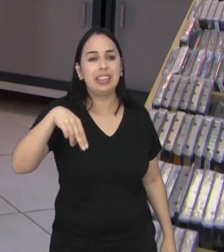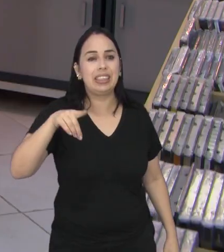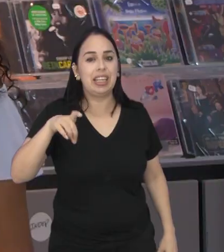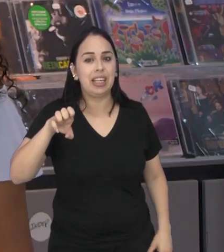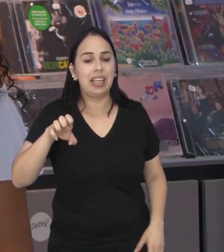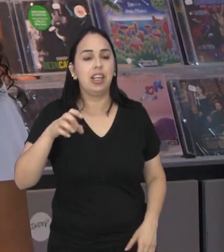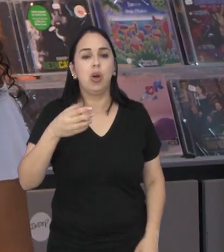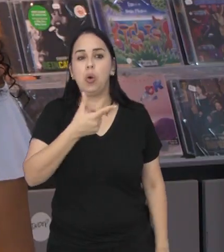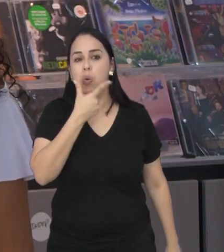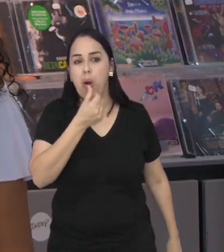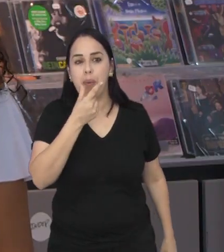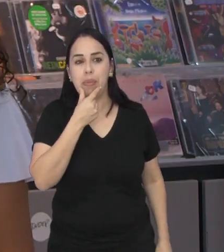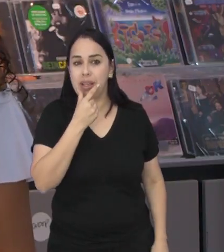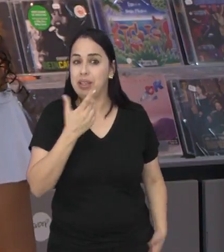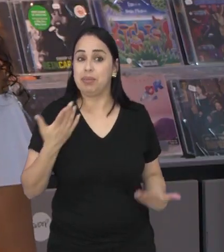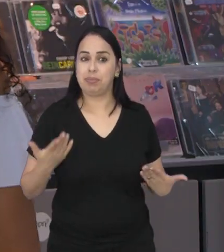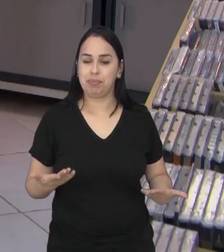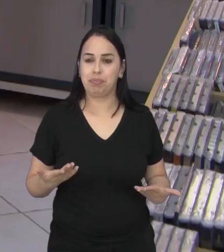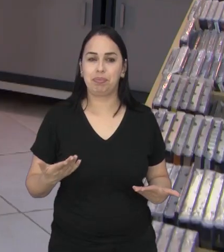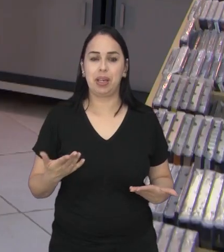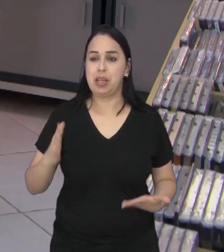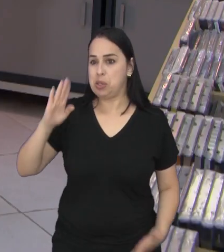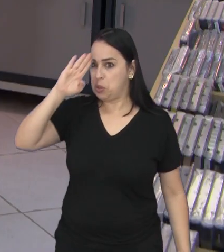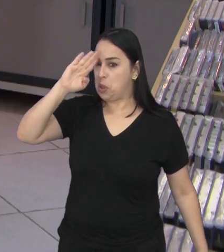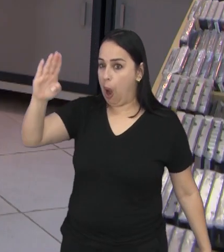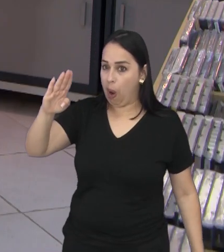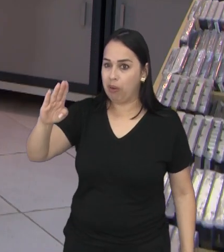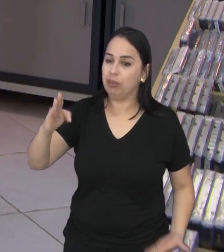passou no programa do Dendê, inclusive. Salve, Dendê! Tem muita